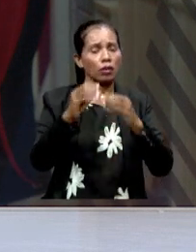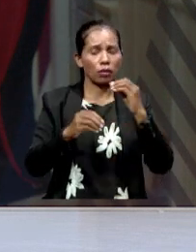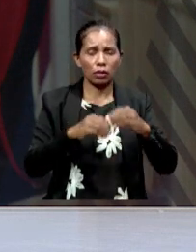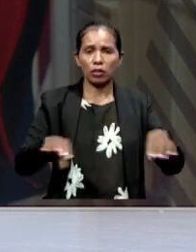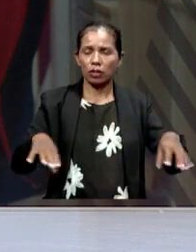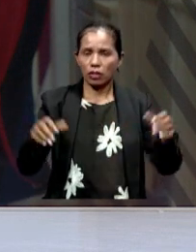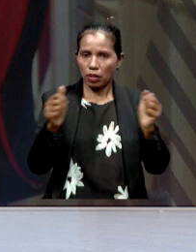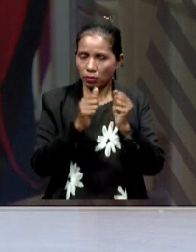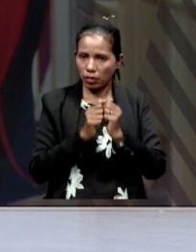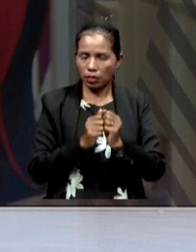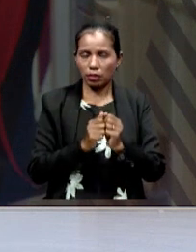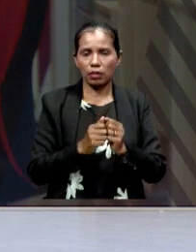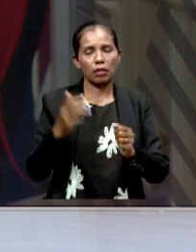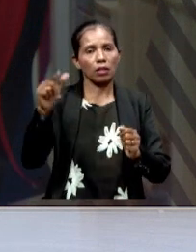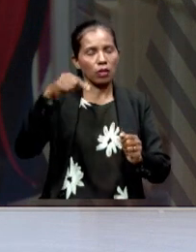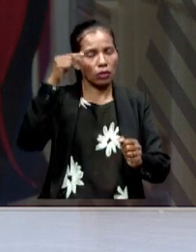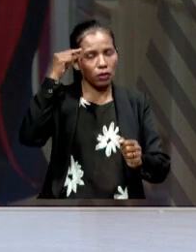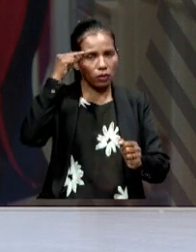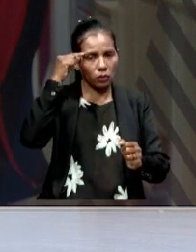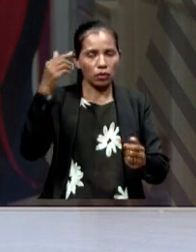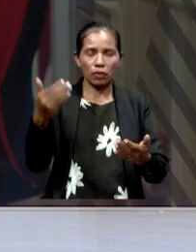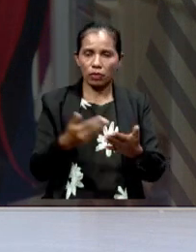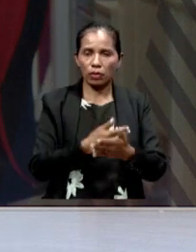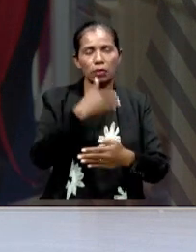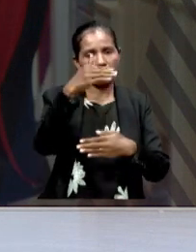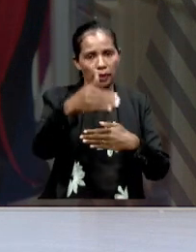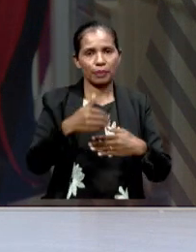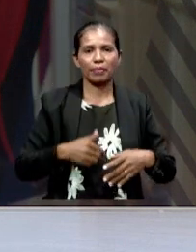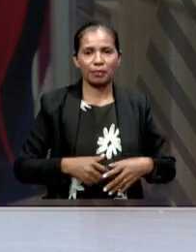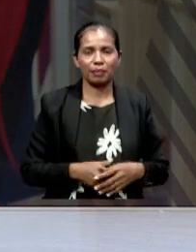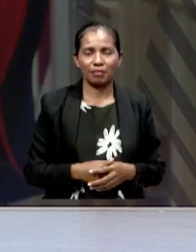Cooperação Serviço e a Governação FUNMAI.